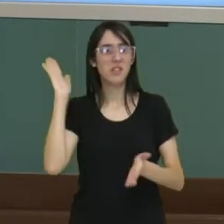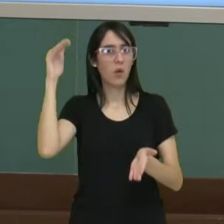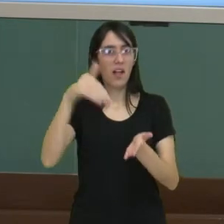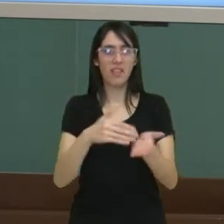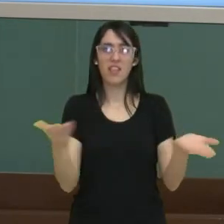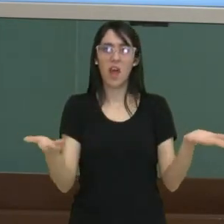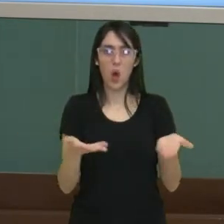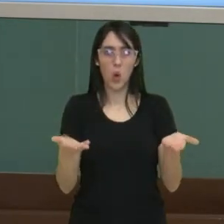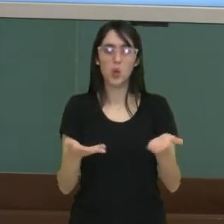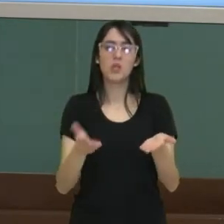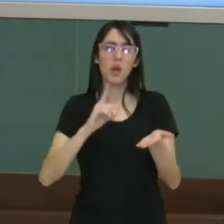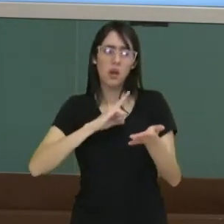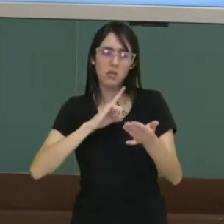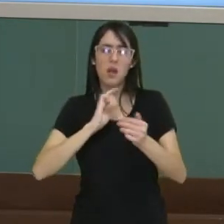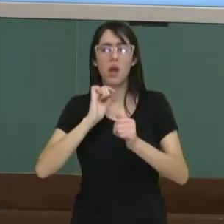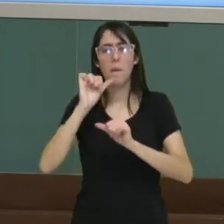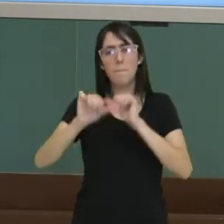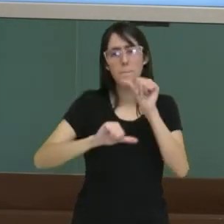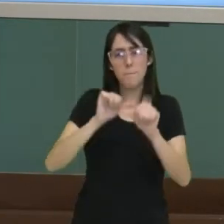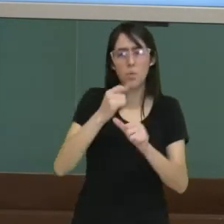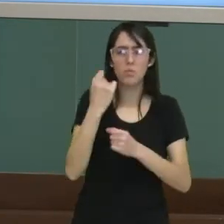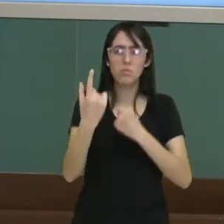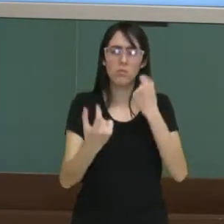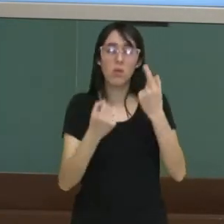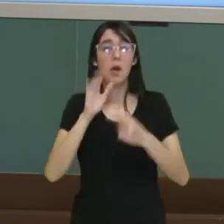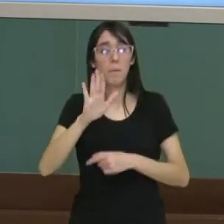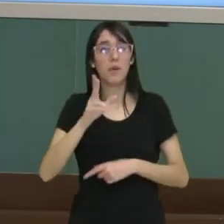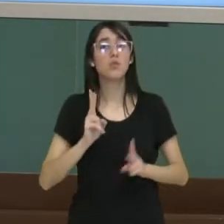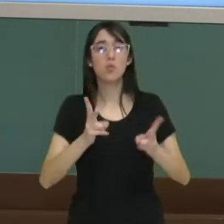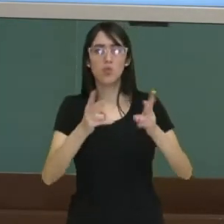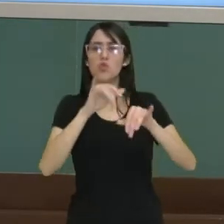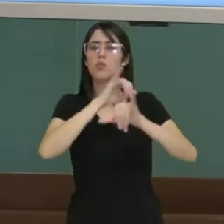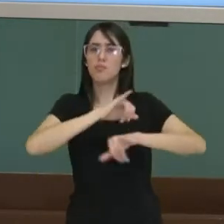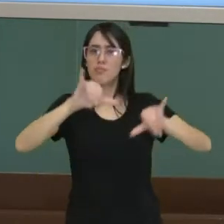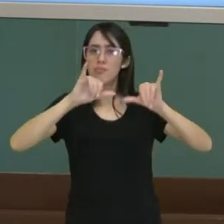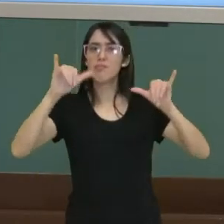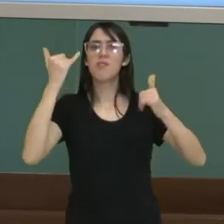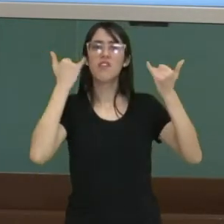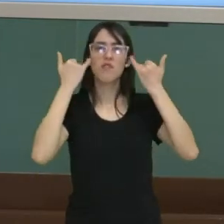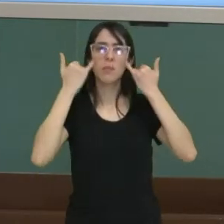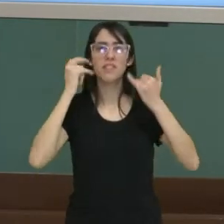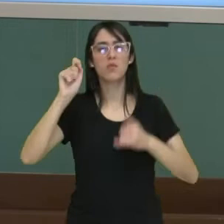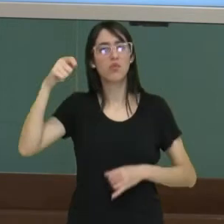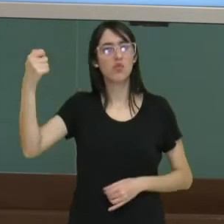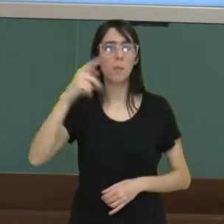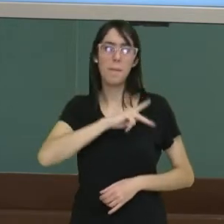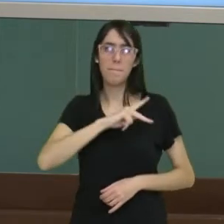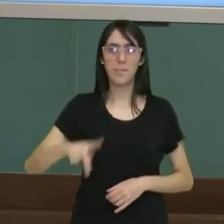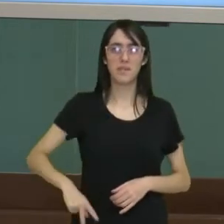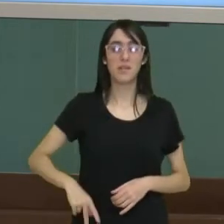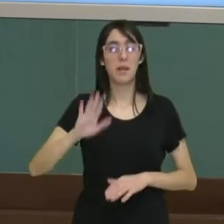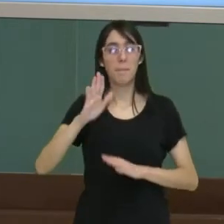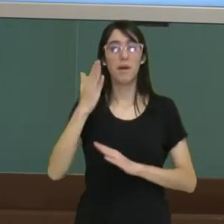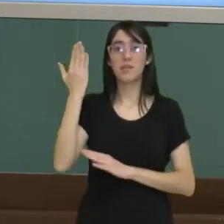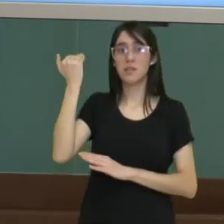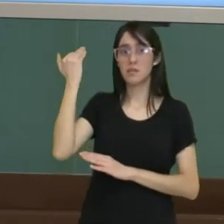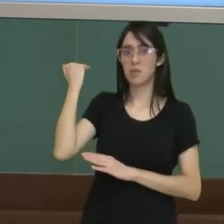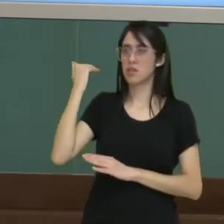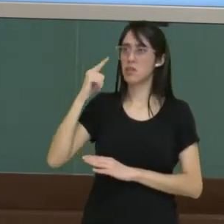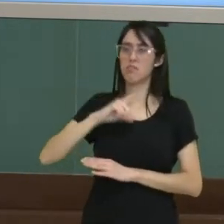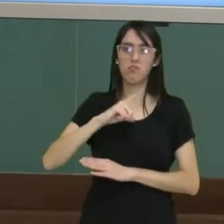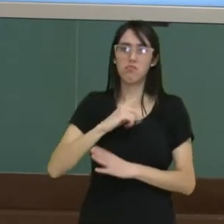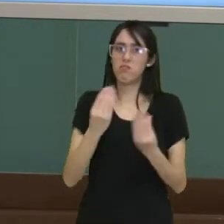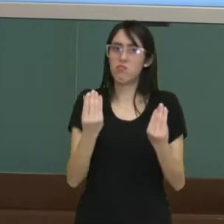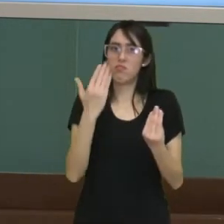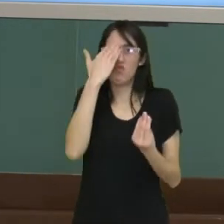ele teve algumas modificações, mas ainda continua noticiando pronunciamentos do presidente. Mas nessa época, foi a época áurea deste